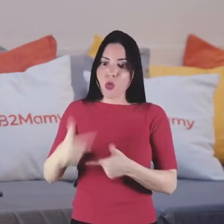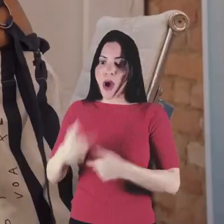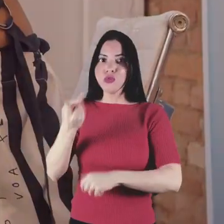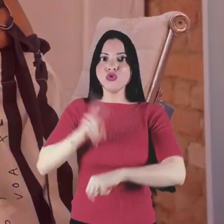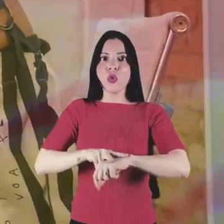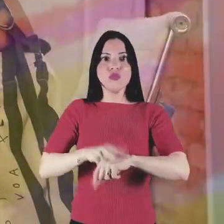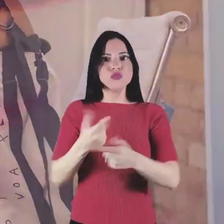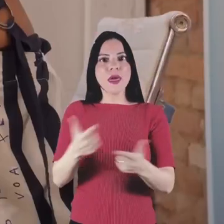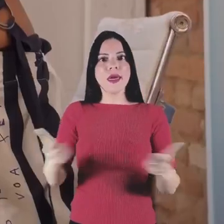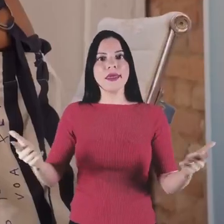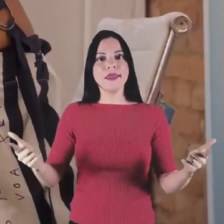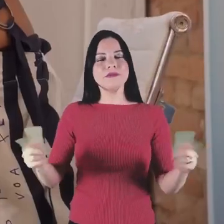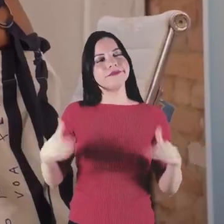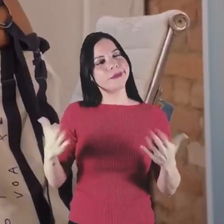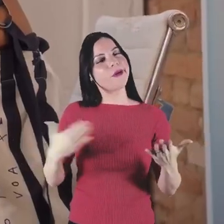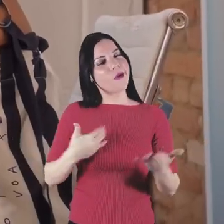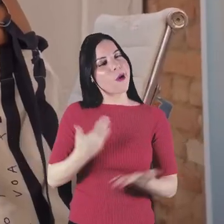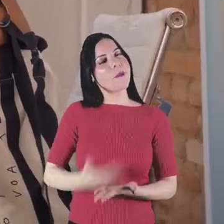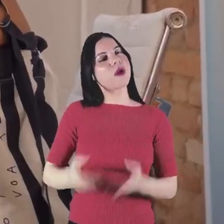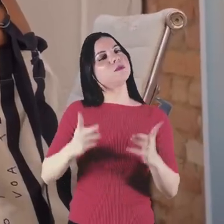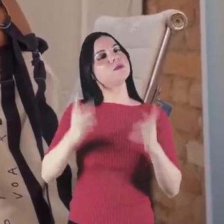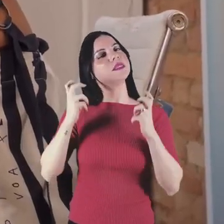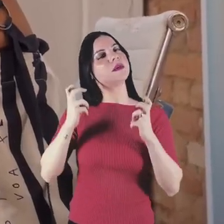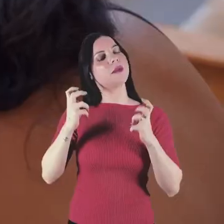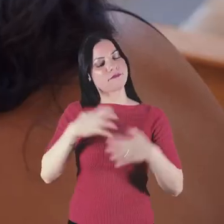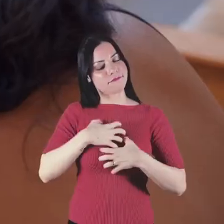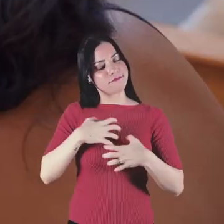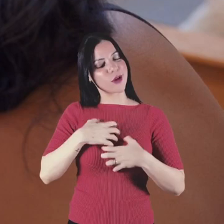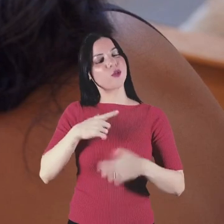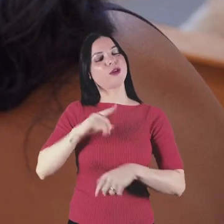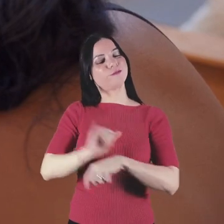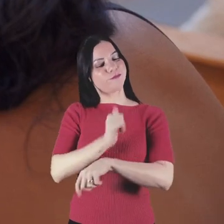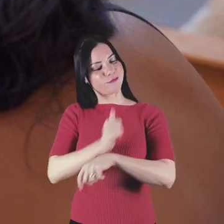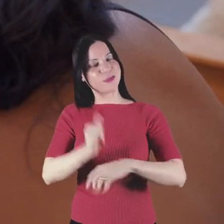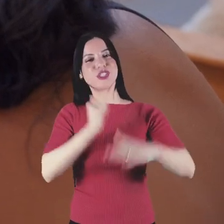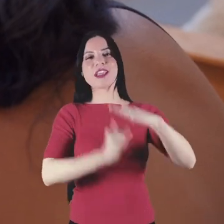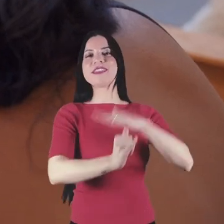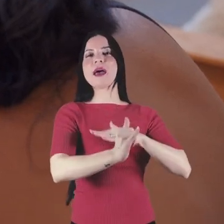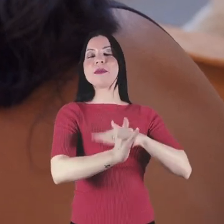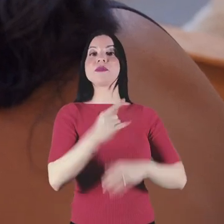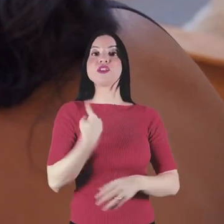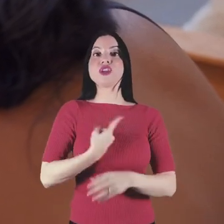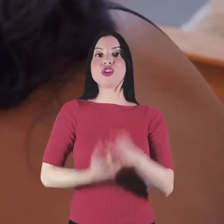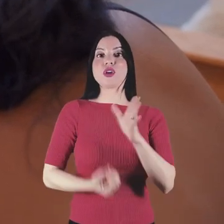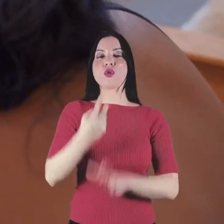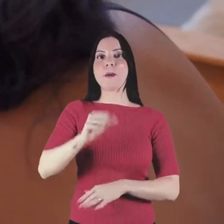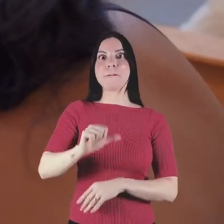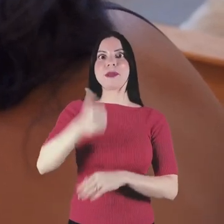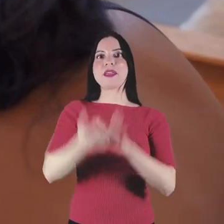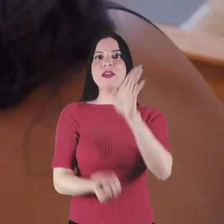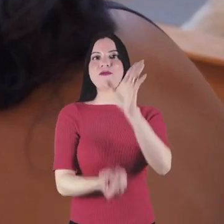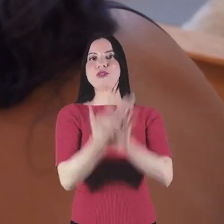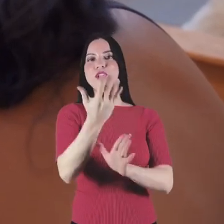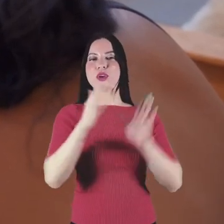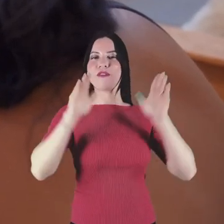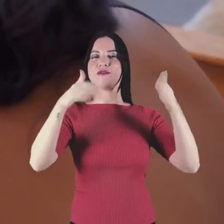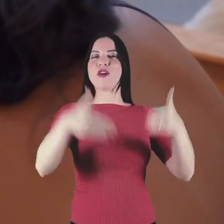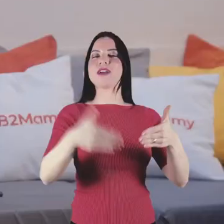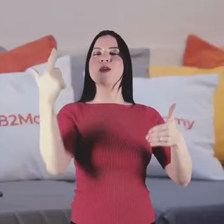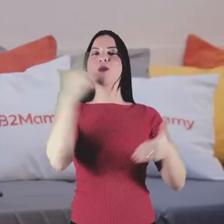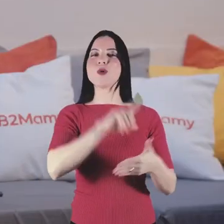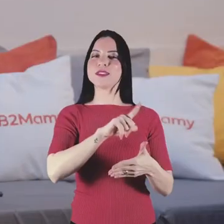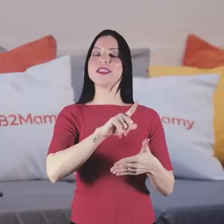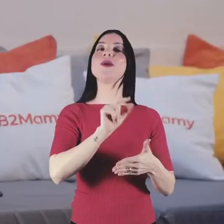coisas. Eu começo a perceber que eu tenho uma startup na minha mão. Foi que a gente criou em 2016 a primeira aceleradora